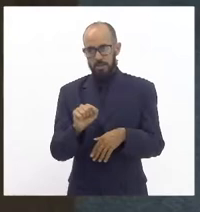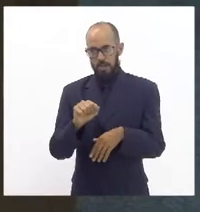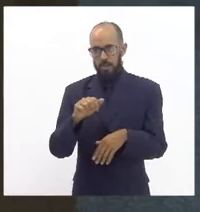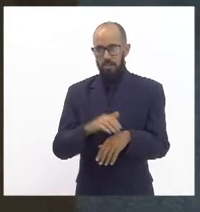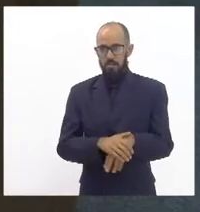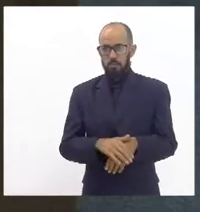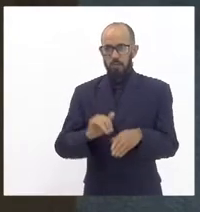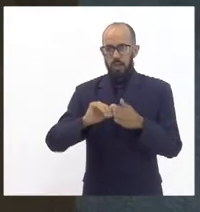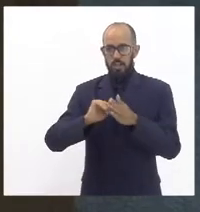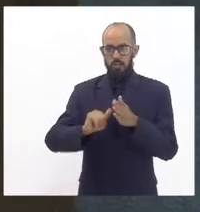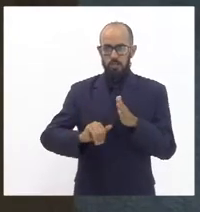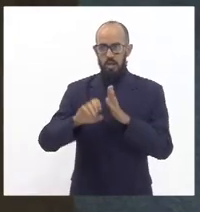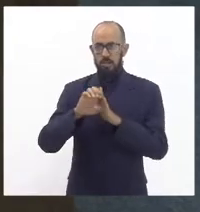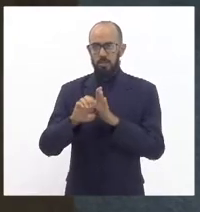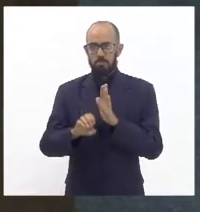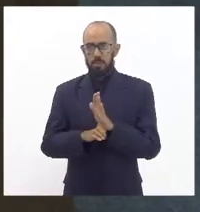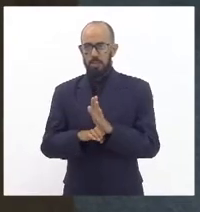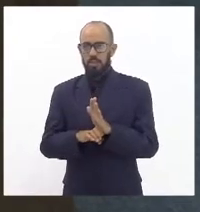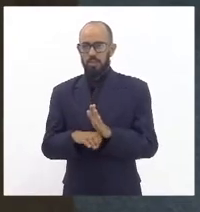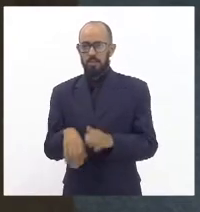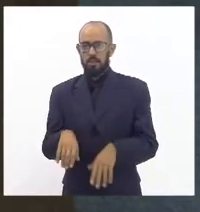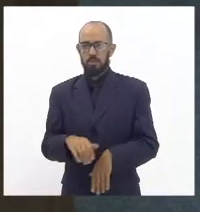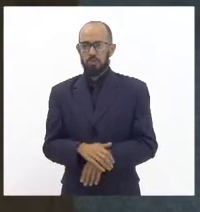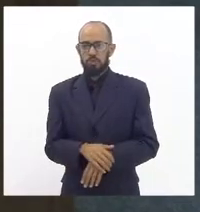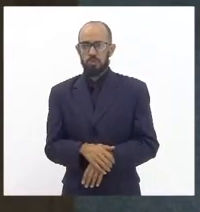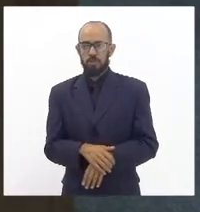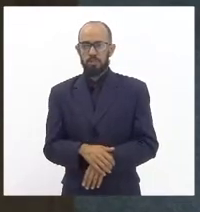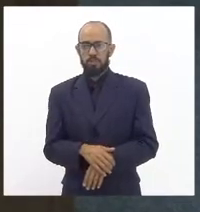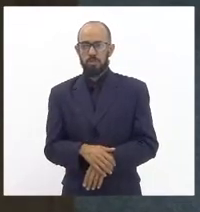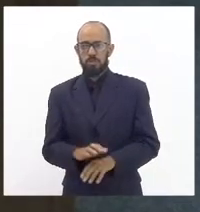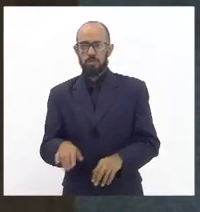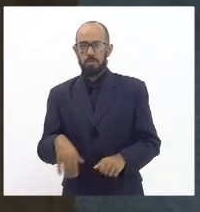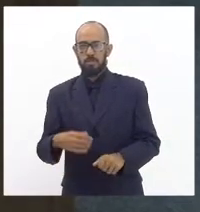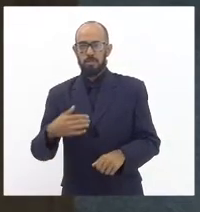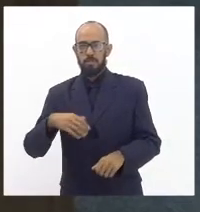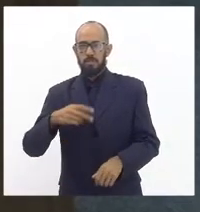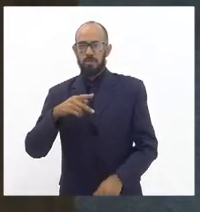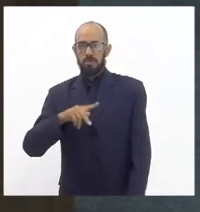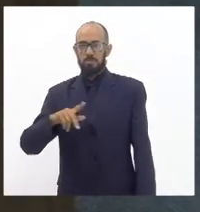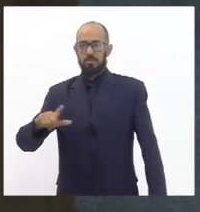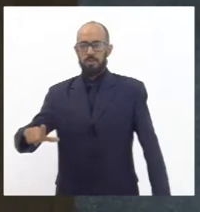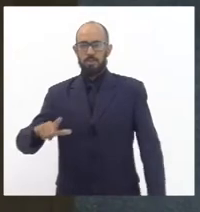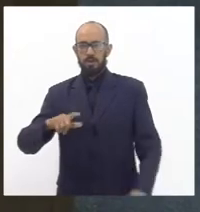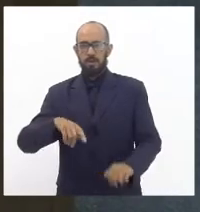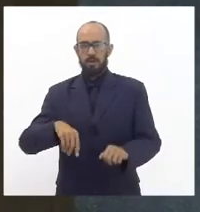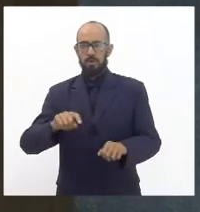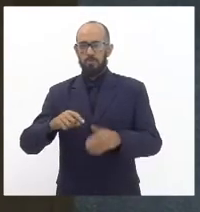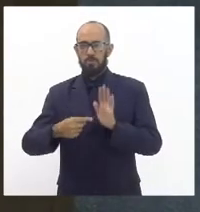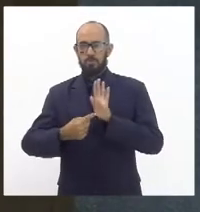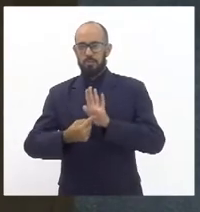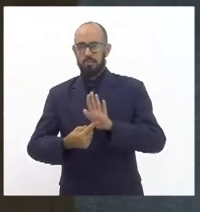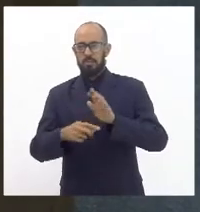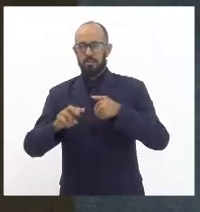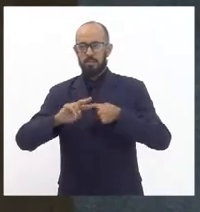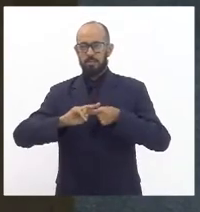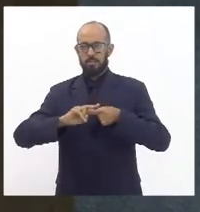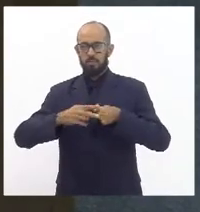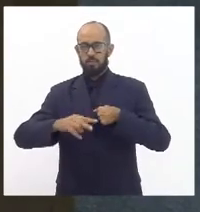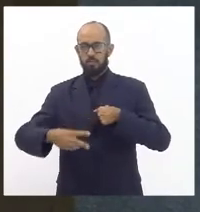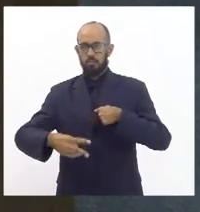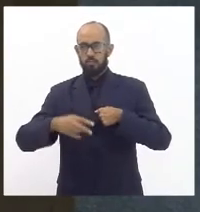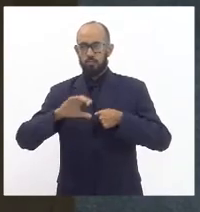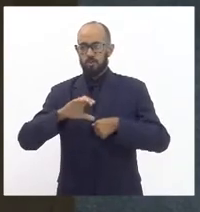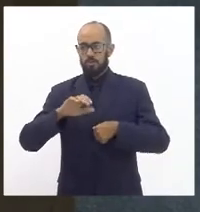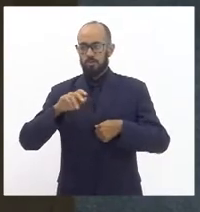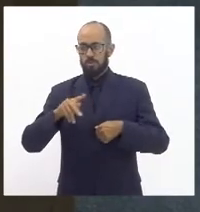Jordão por ter retirado a emenda dizer que esse projeto foi apresentado como fruto do trabalho da